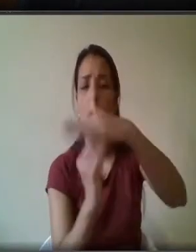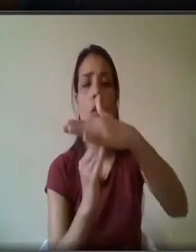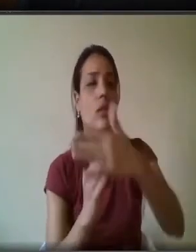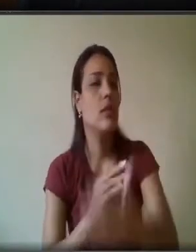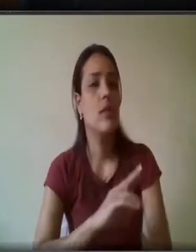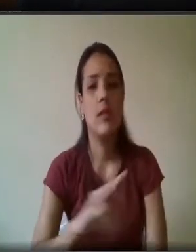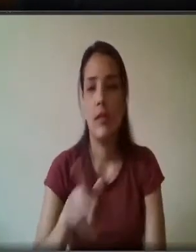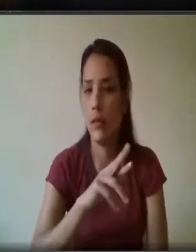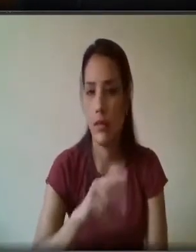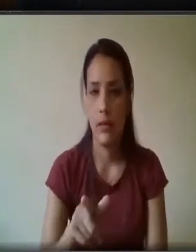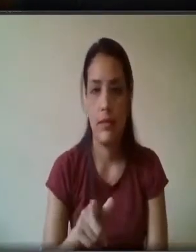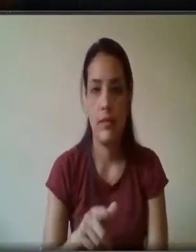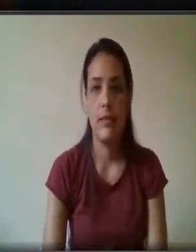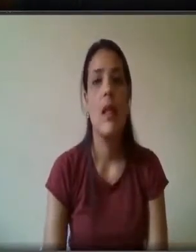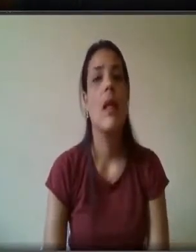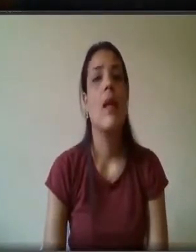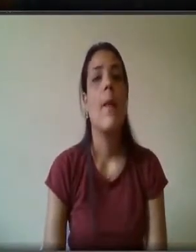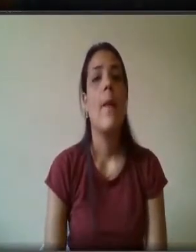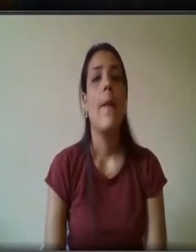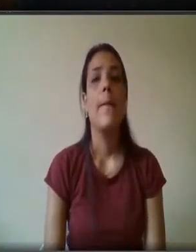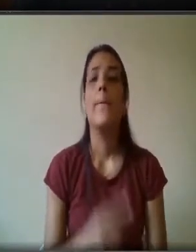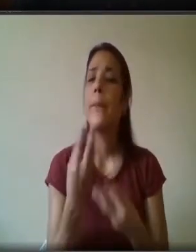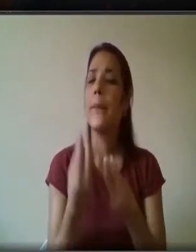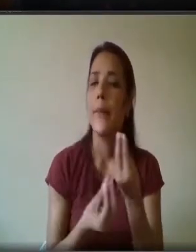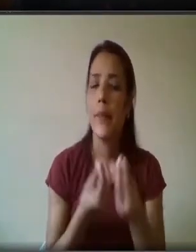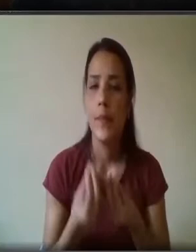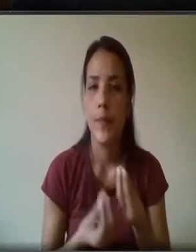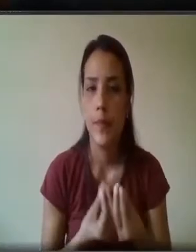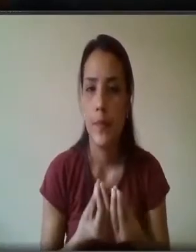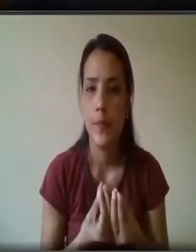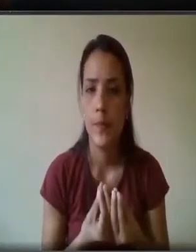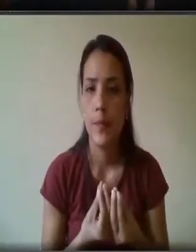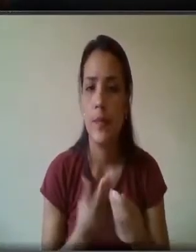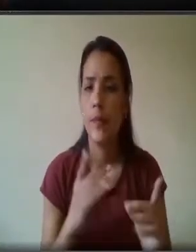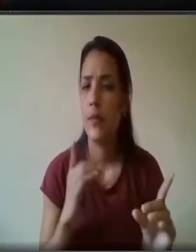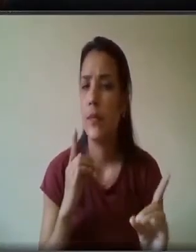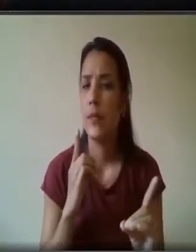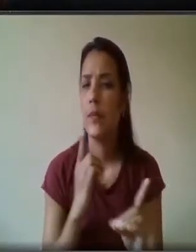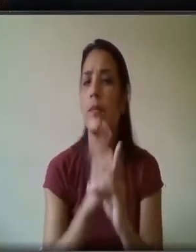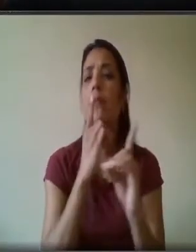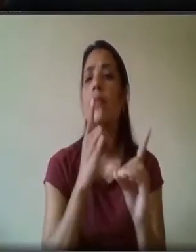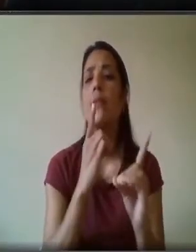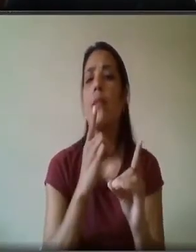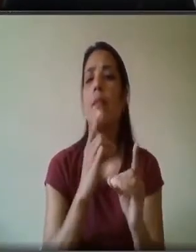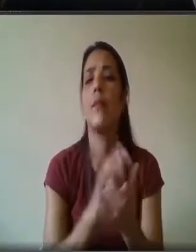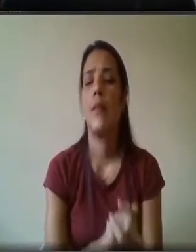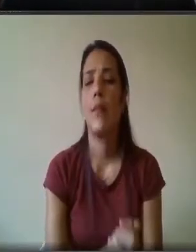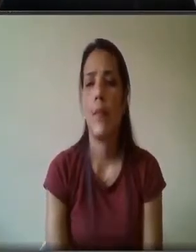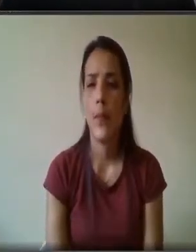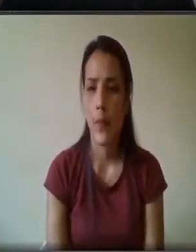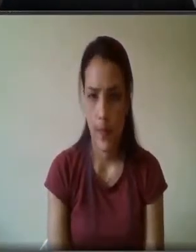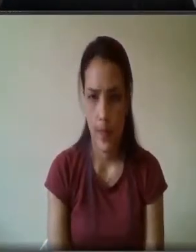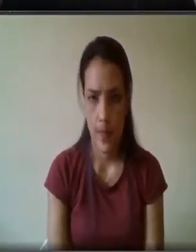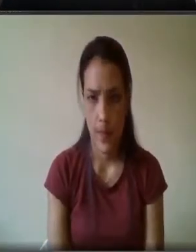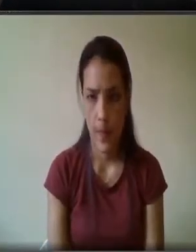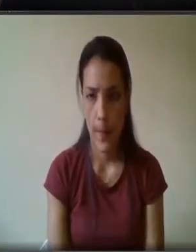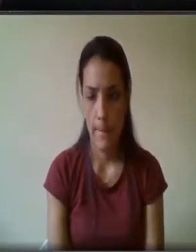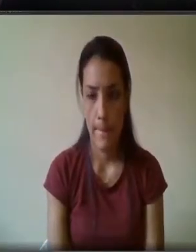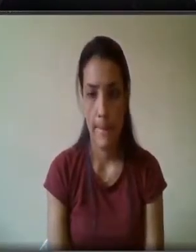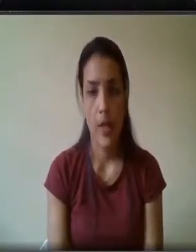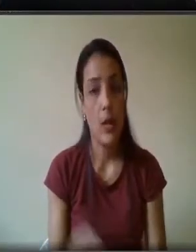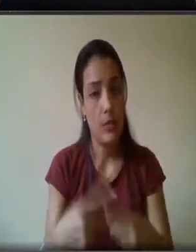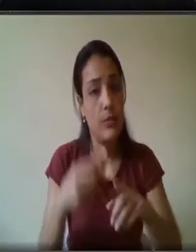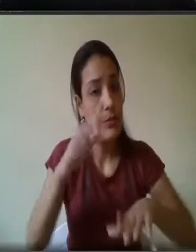dobramento moderno. Como é que eu vou fazer, então? Como é que eu vou descobrir? Um macete que a gente ensina para os alunos é que